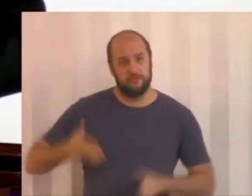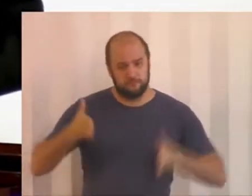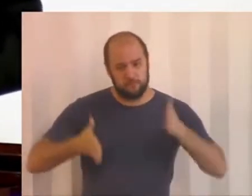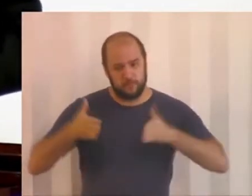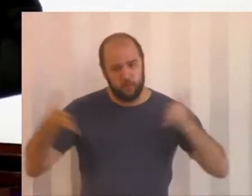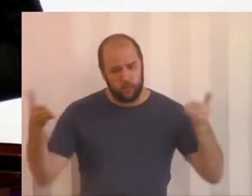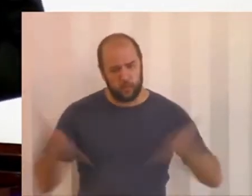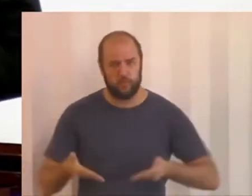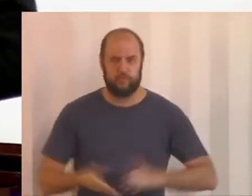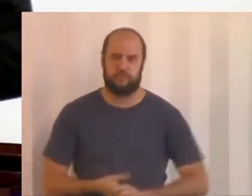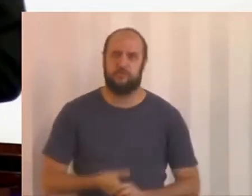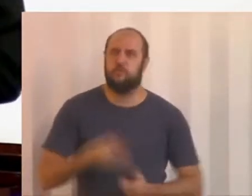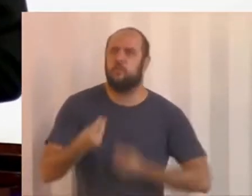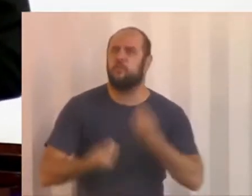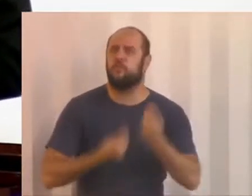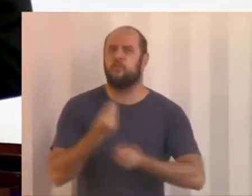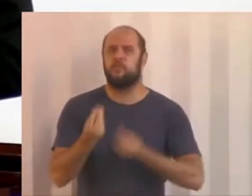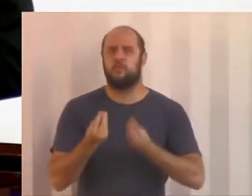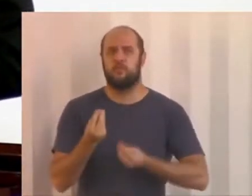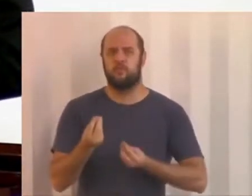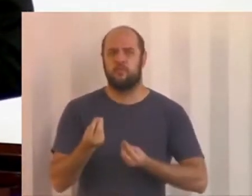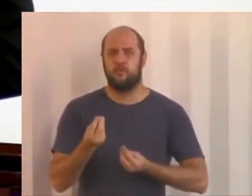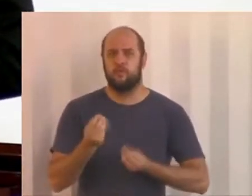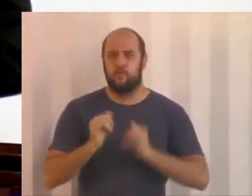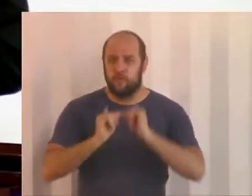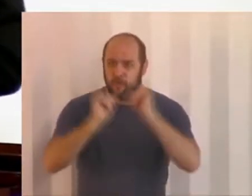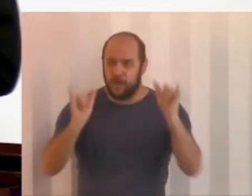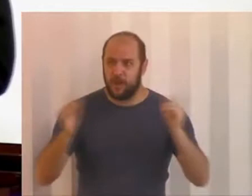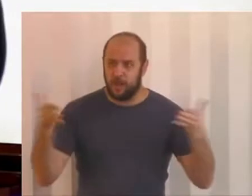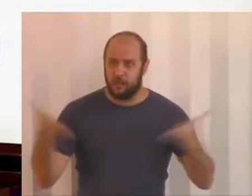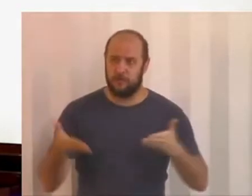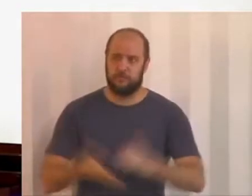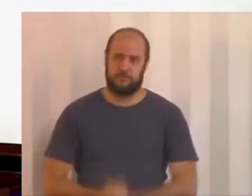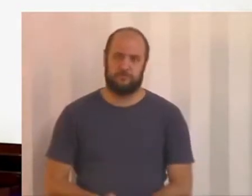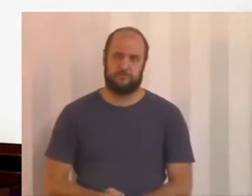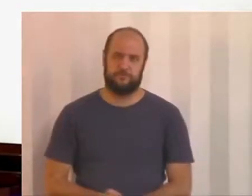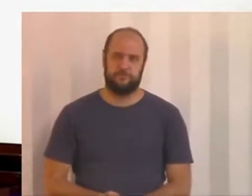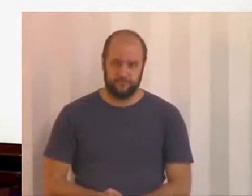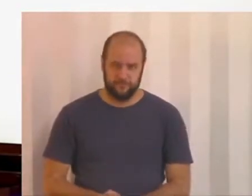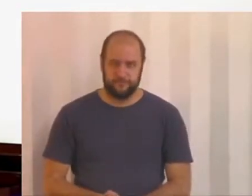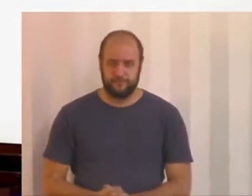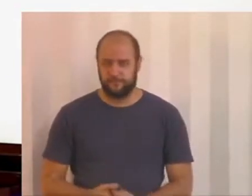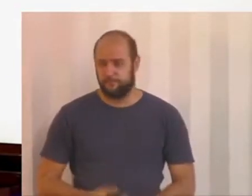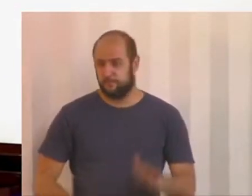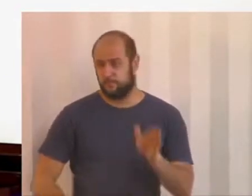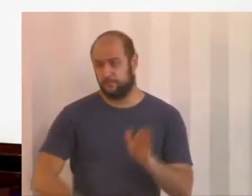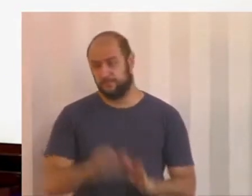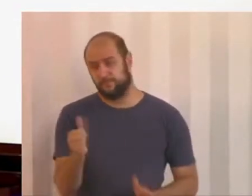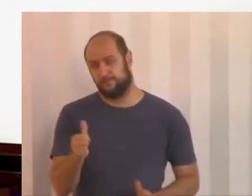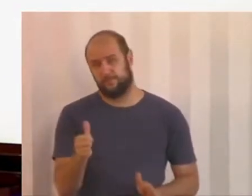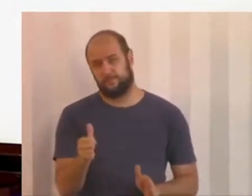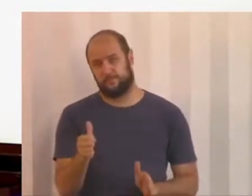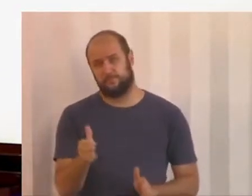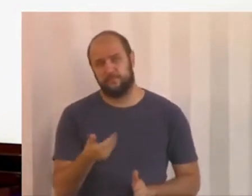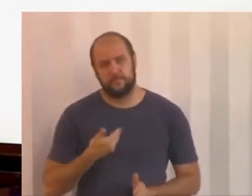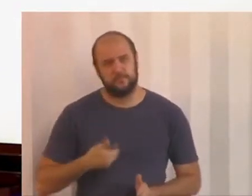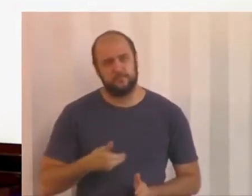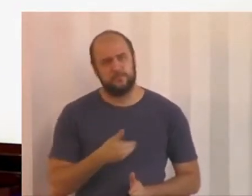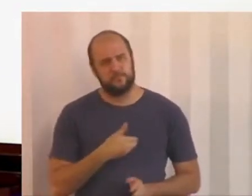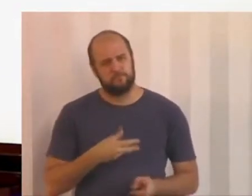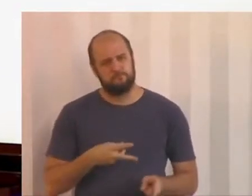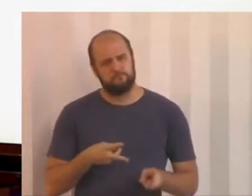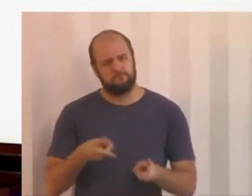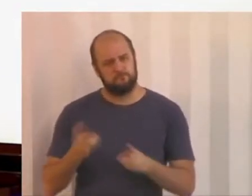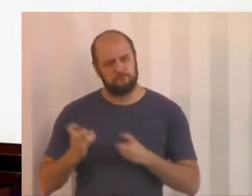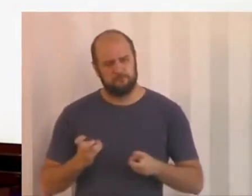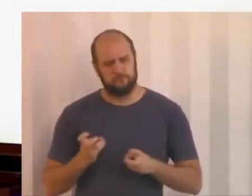e como essa mensagem pode falar conosco. Caminhamos assim, e em primeiro lugar nós vamos então perceber